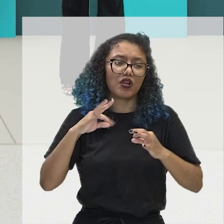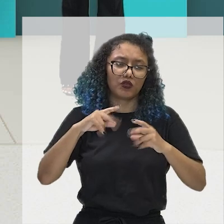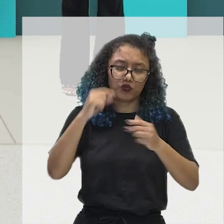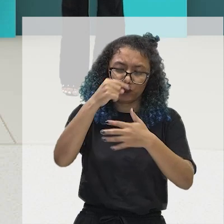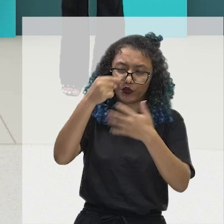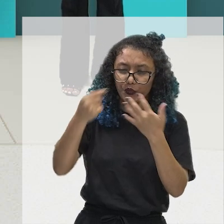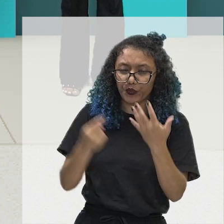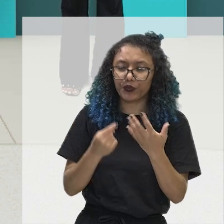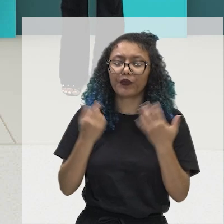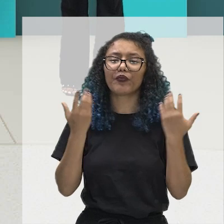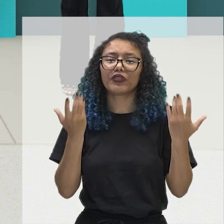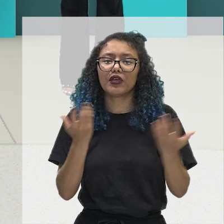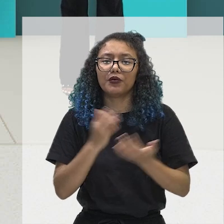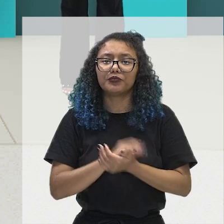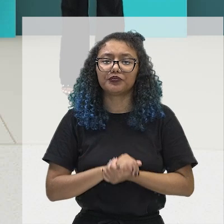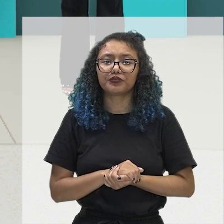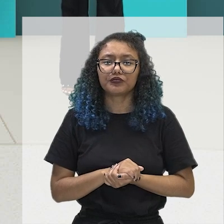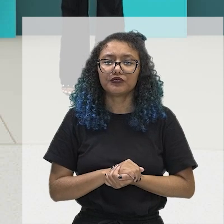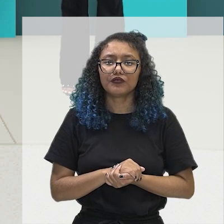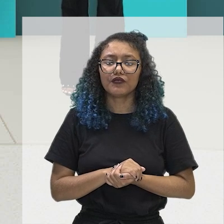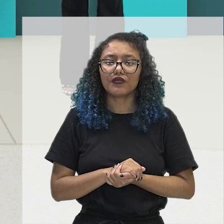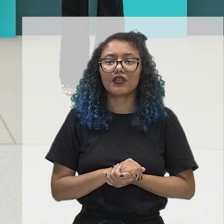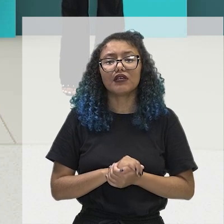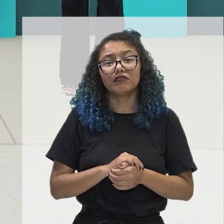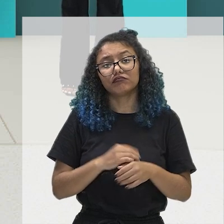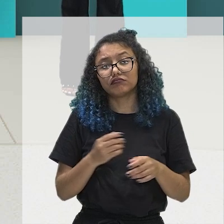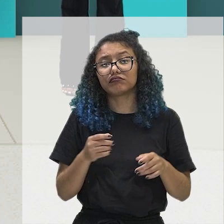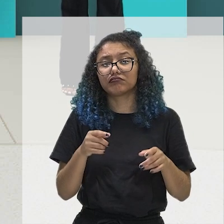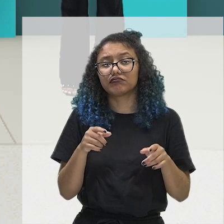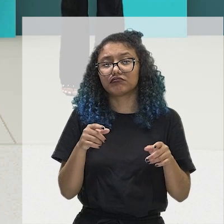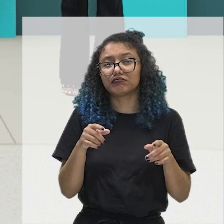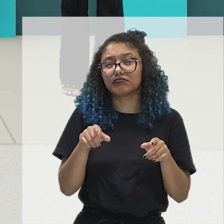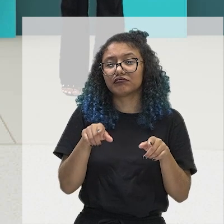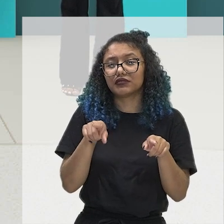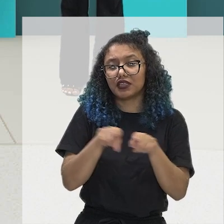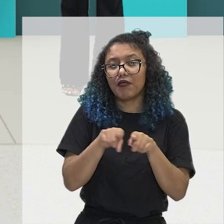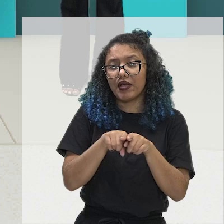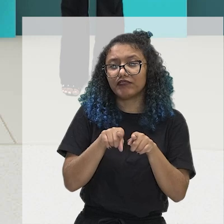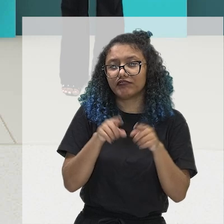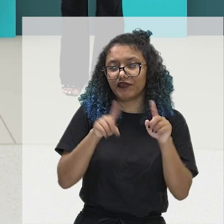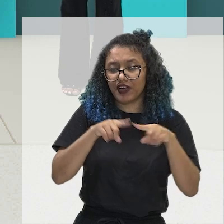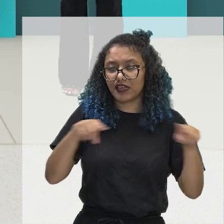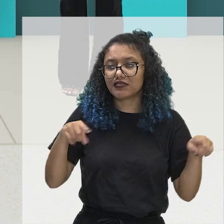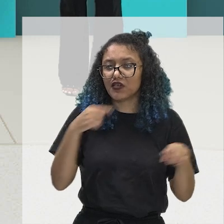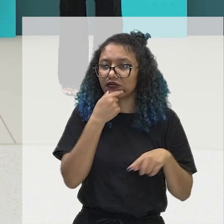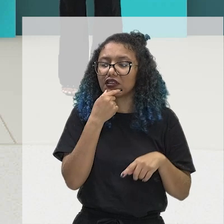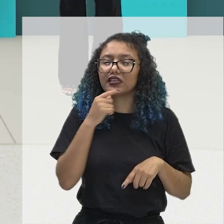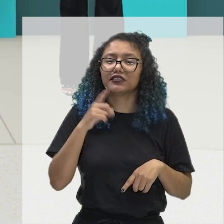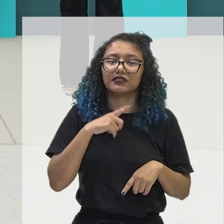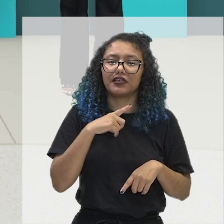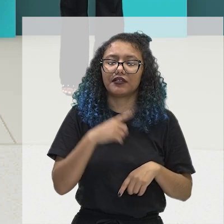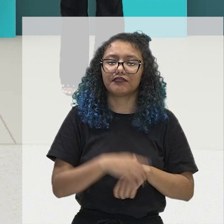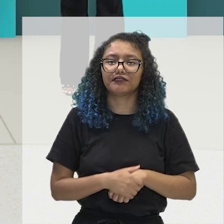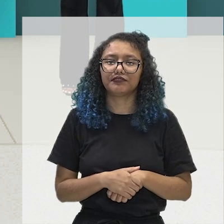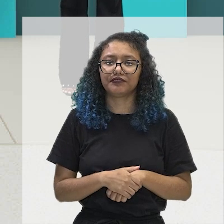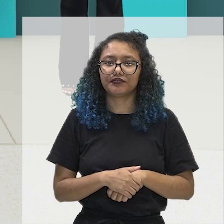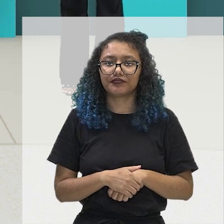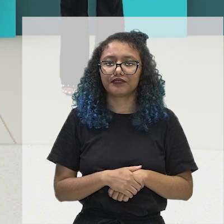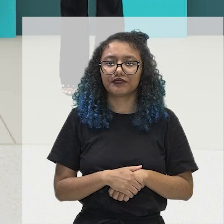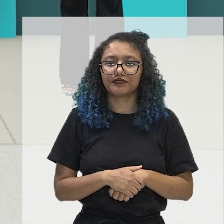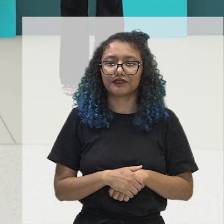aqui na língua portuguesa, a língua inglesa também tem essa variação. E nós vamos abordar aqui uma